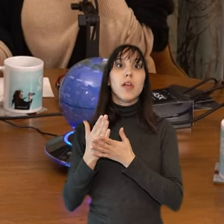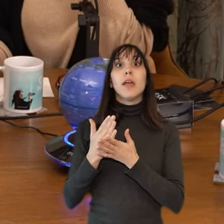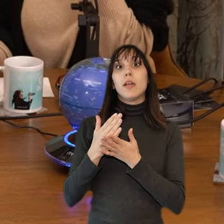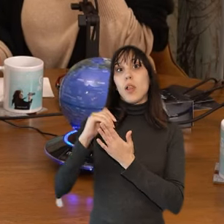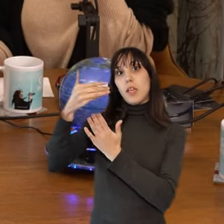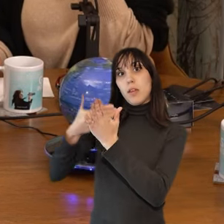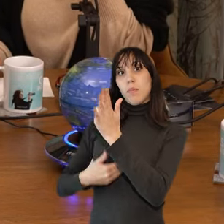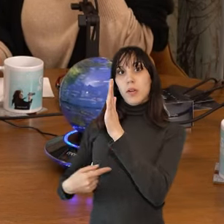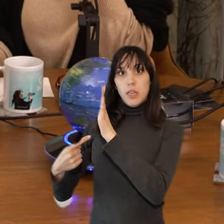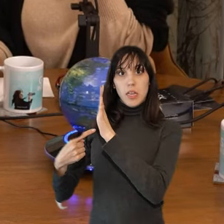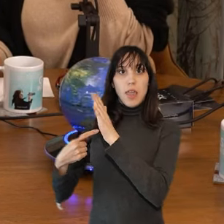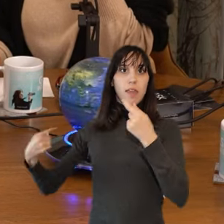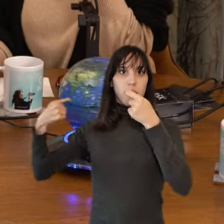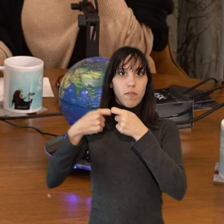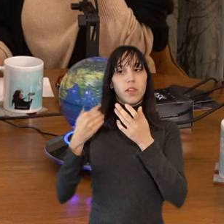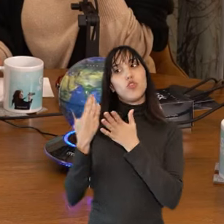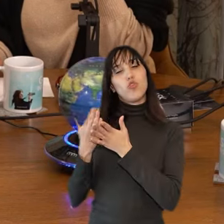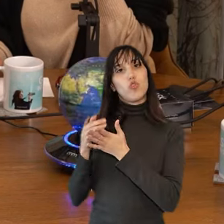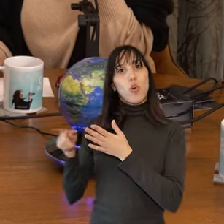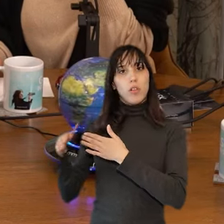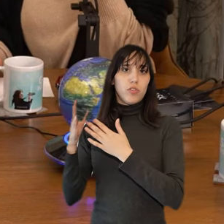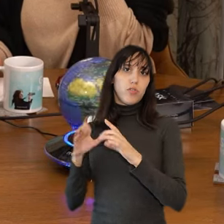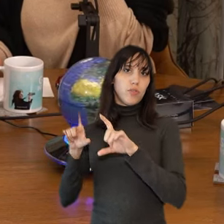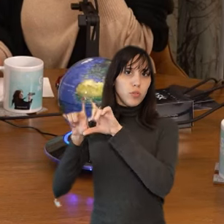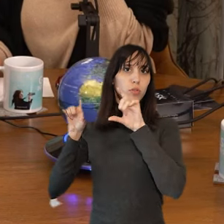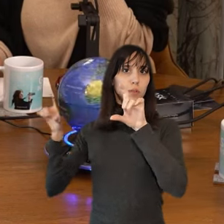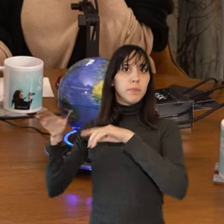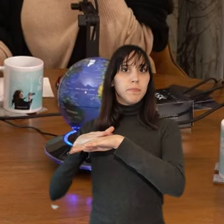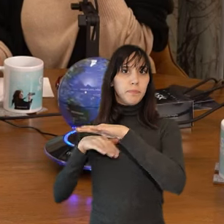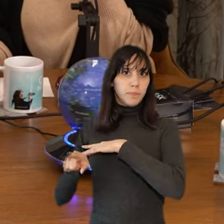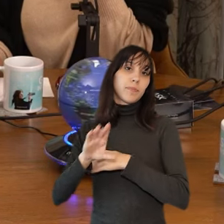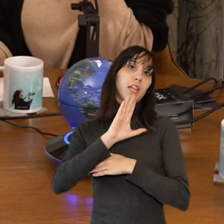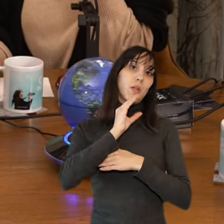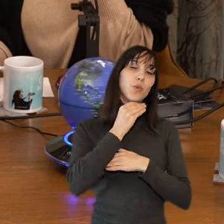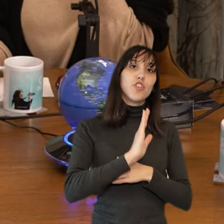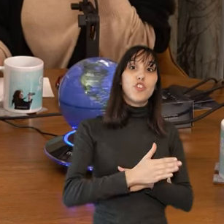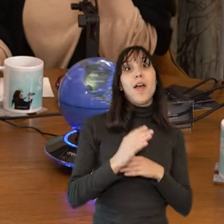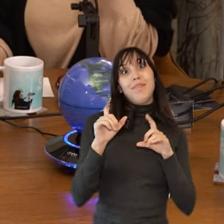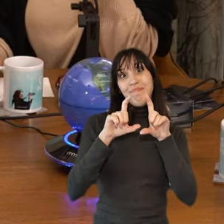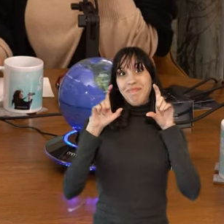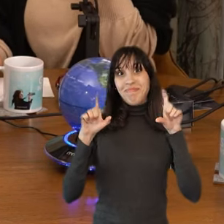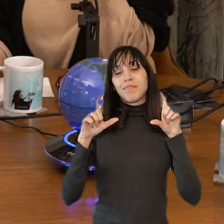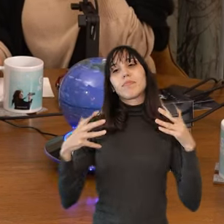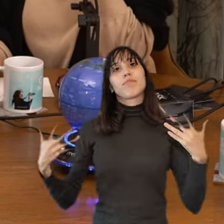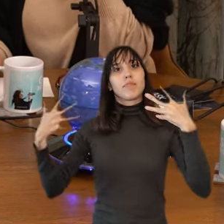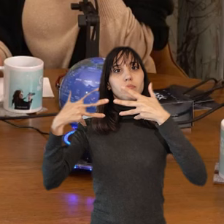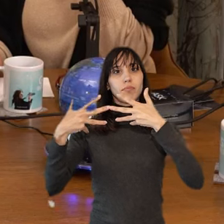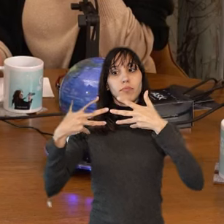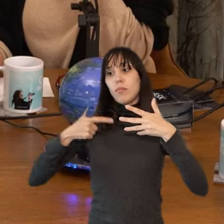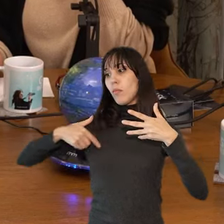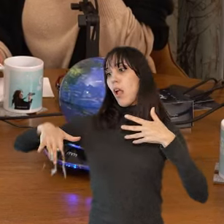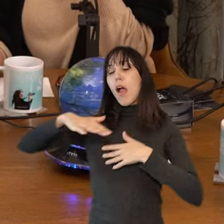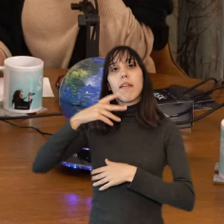portaria das equivalências é junto das escolas secundárias neste caso teu aluno já estava no cino secundário numa escola secundária da sua